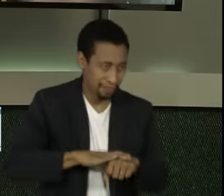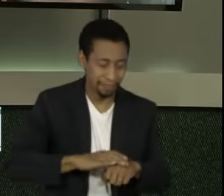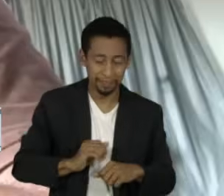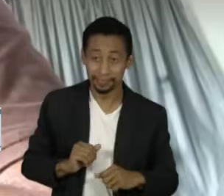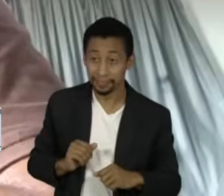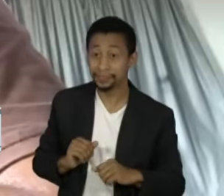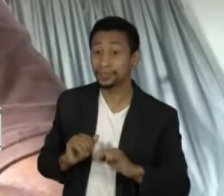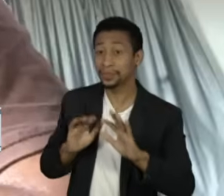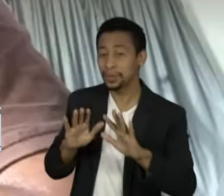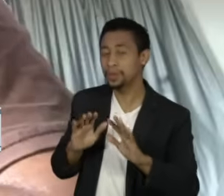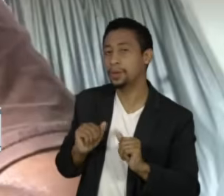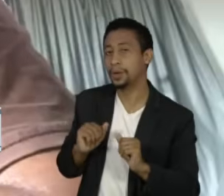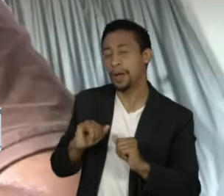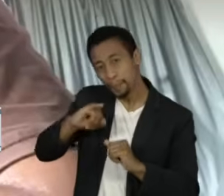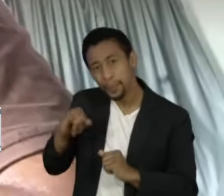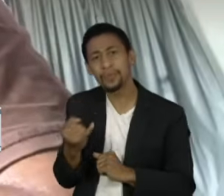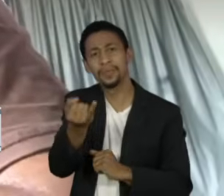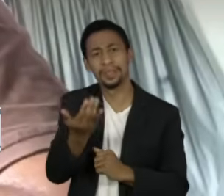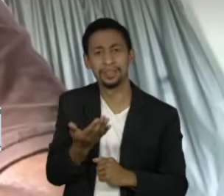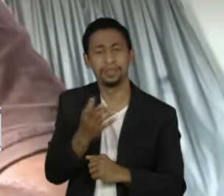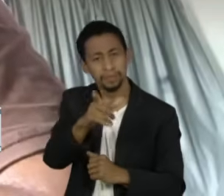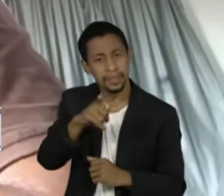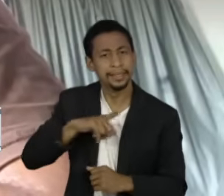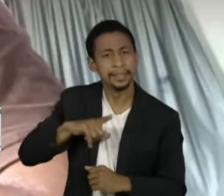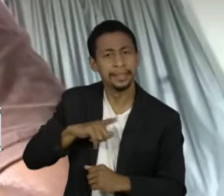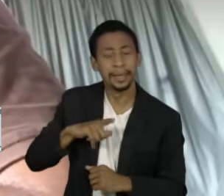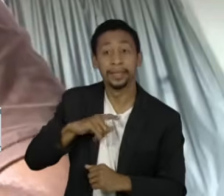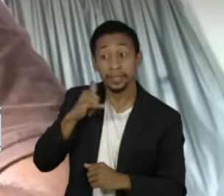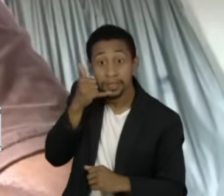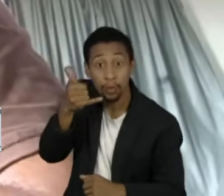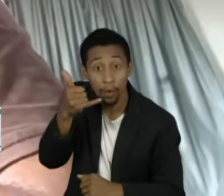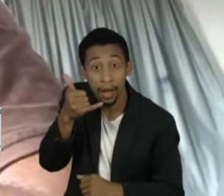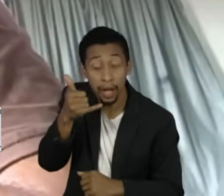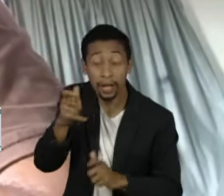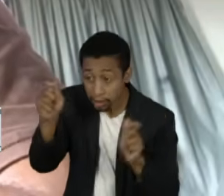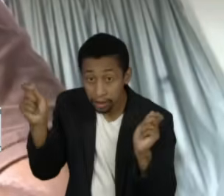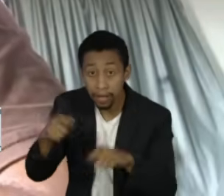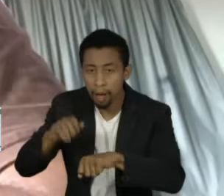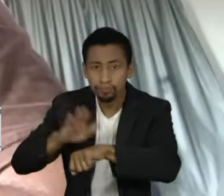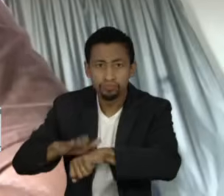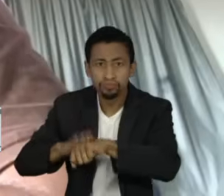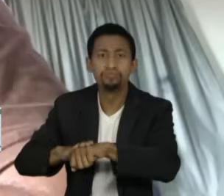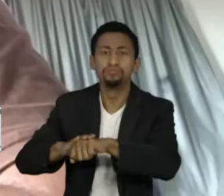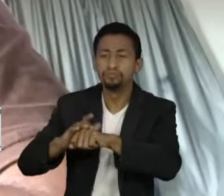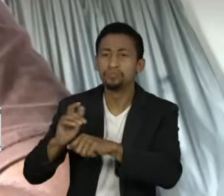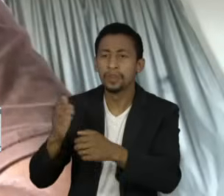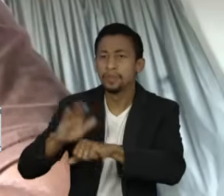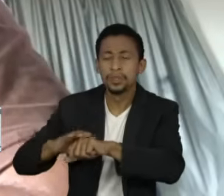história. Então é possível, sim, dá para ser quem você quiser, assim, a continuar estudando, batalhando.